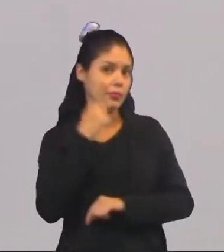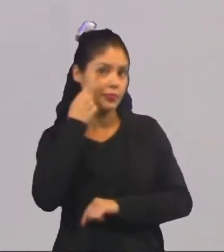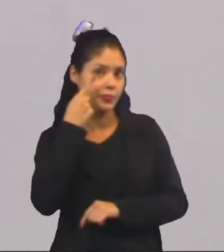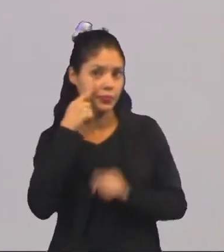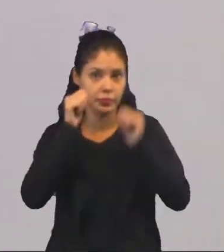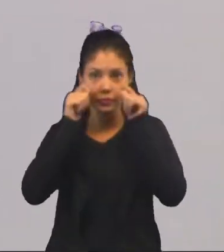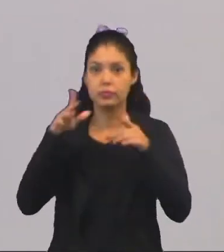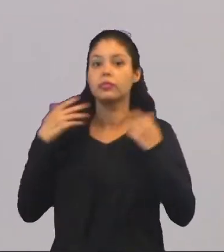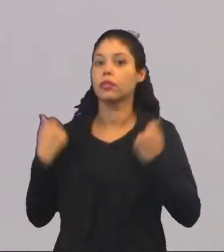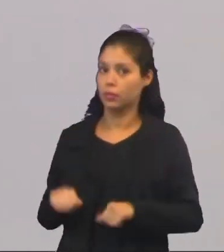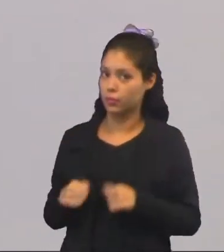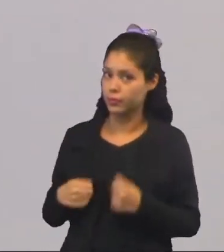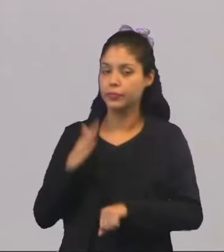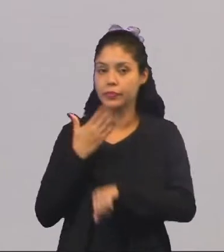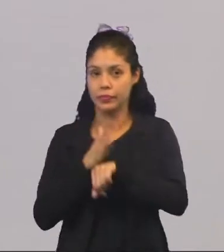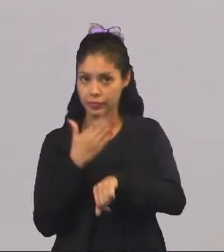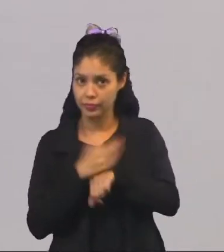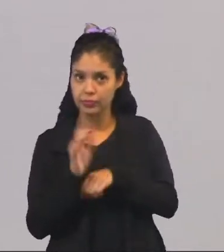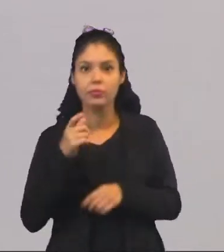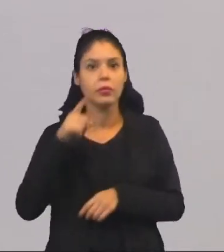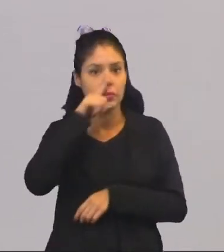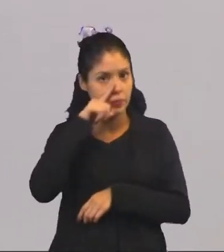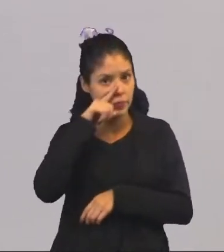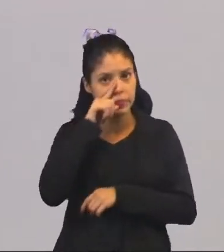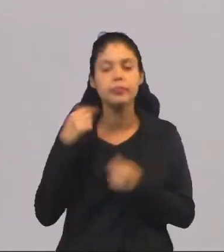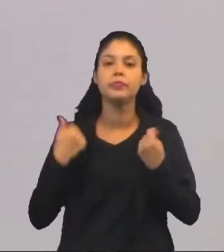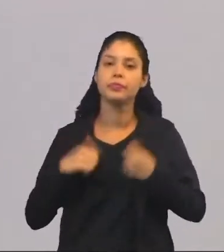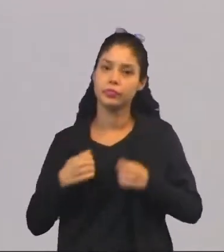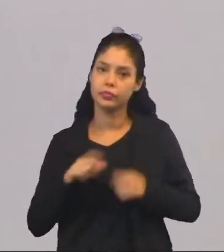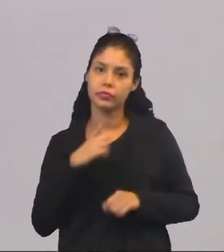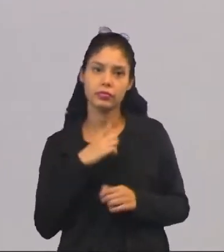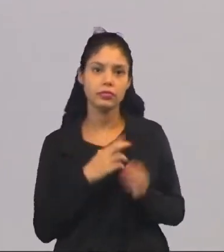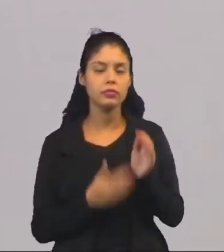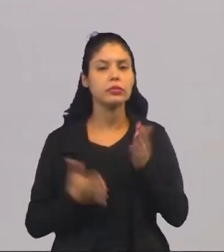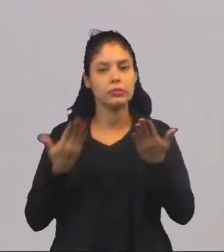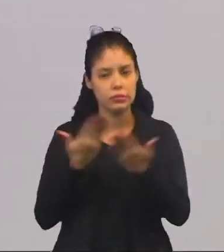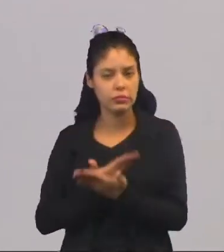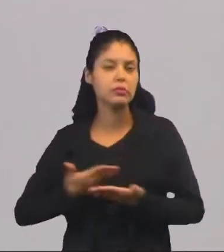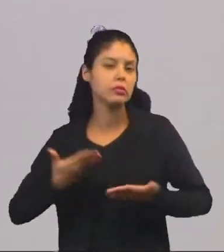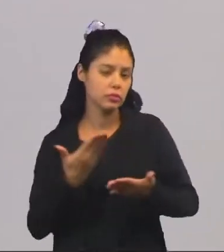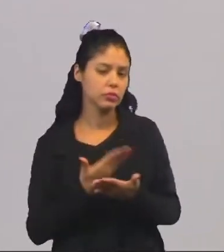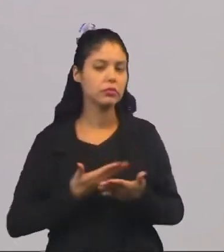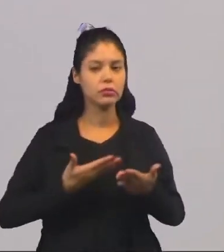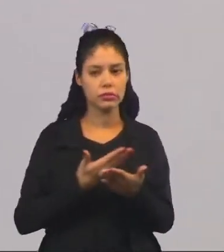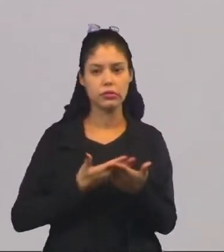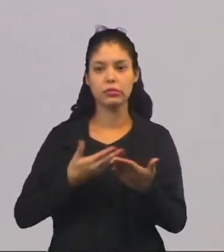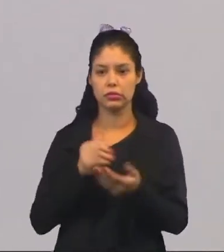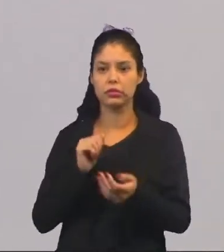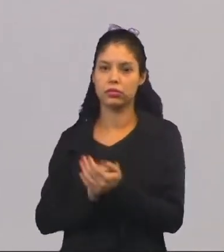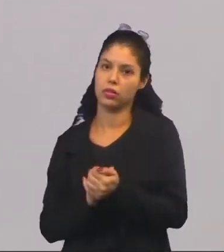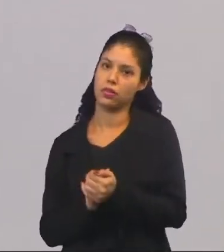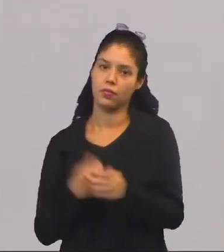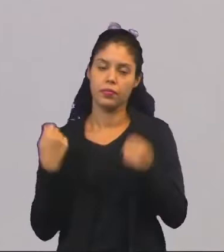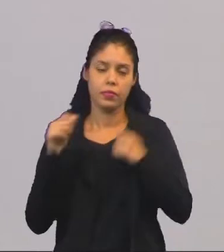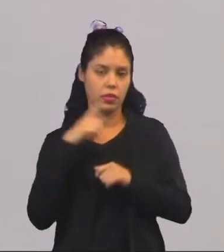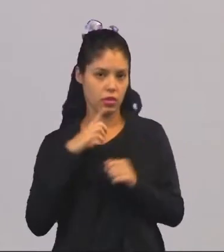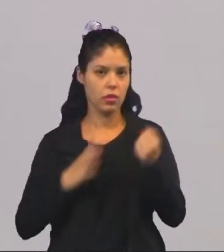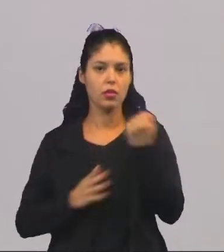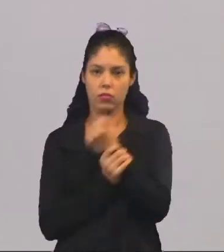que, sim, é uma prática um pouco perigosa, então a gente precisa ter alguns resguardos e medidas de segurança